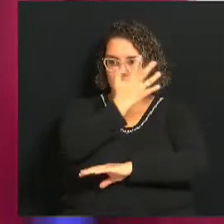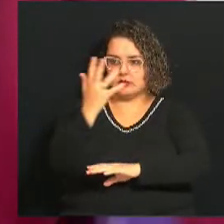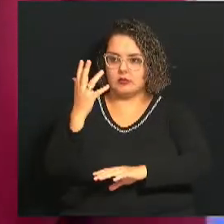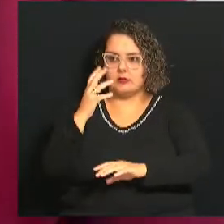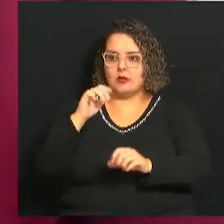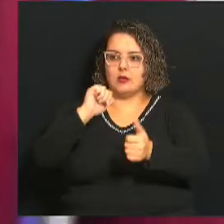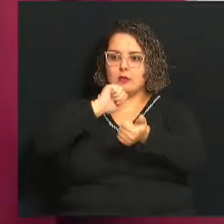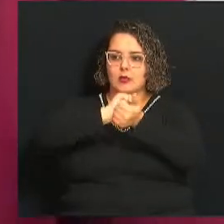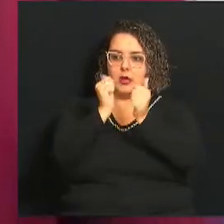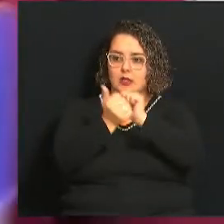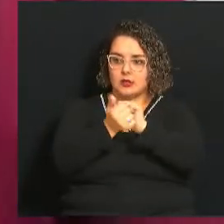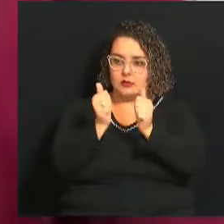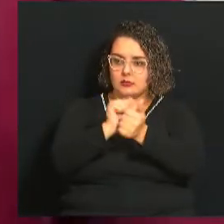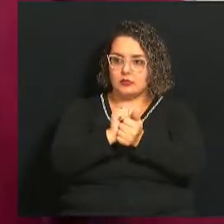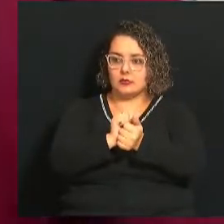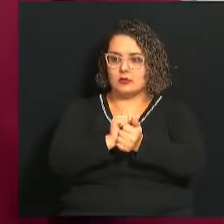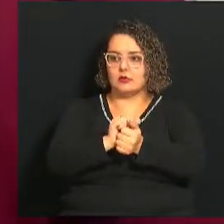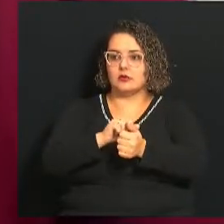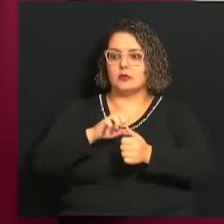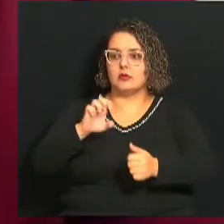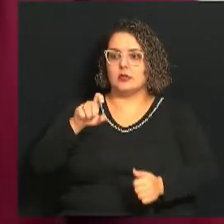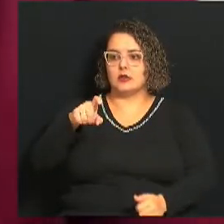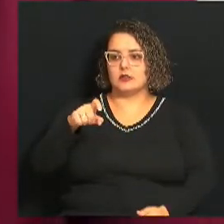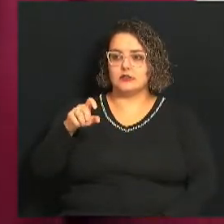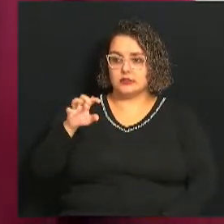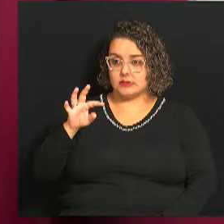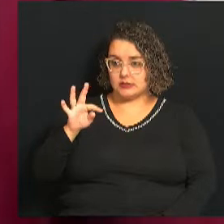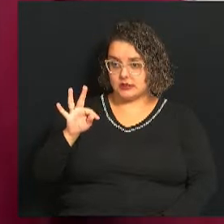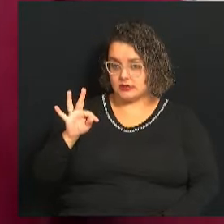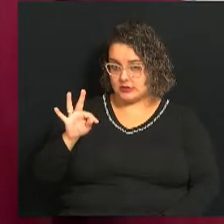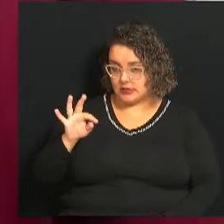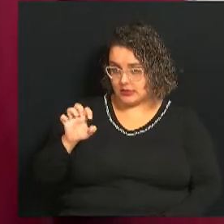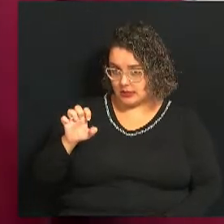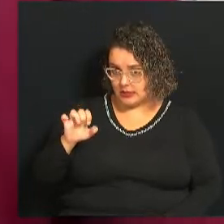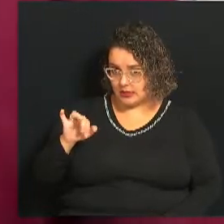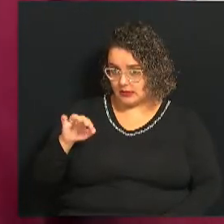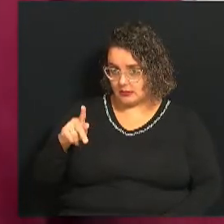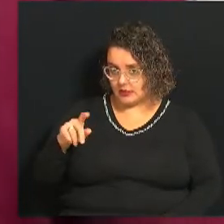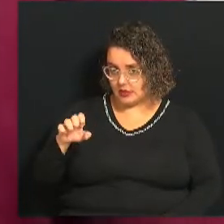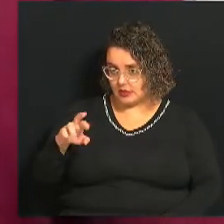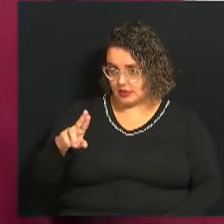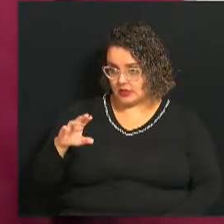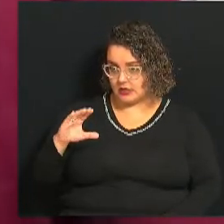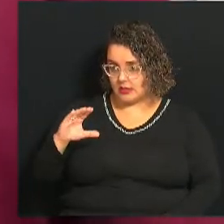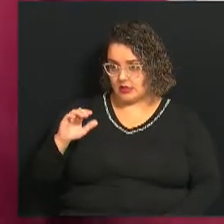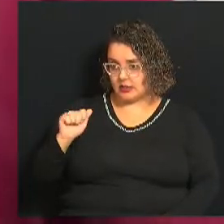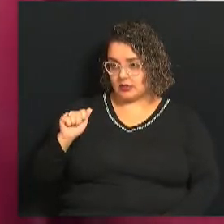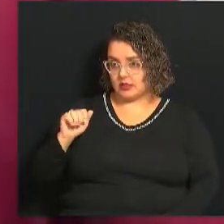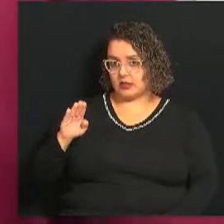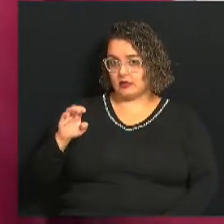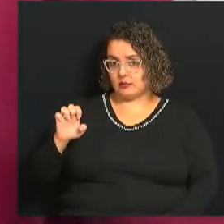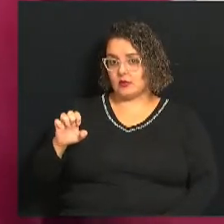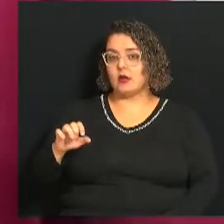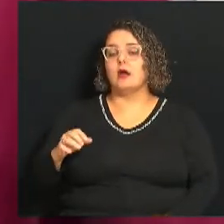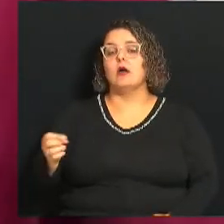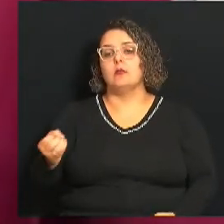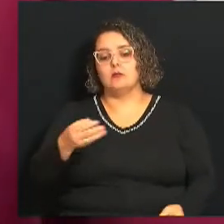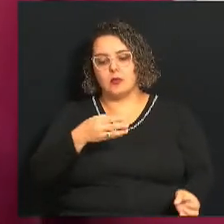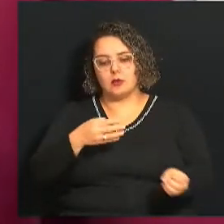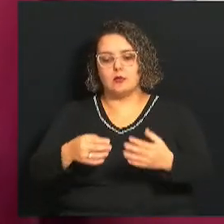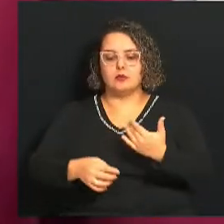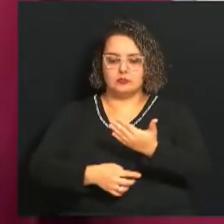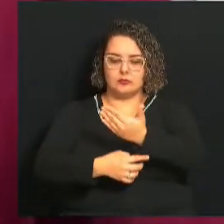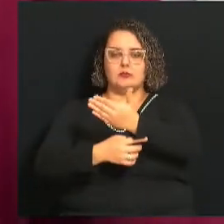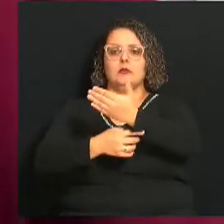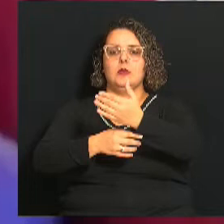nossa rede de Spacer Cable, que é uma rede moderna, que é uma rede que tem uma convivência melhor com a